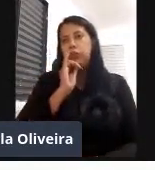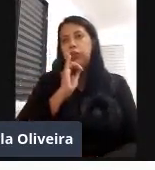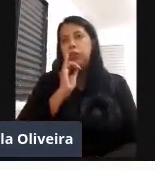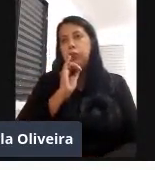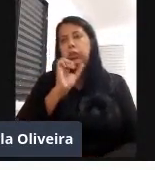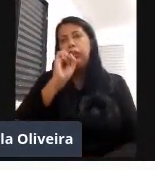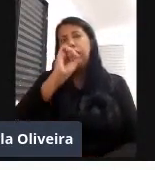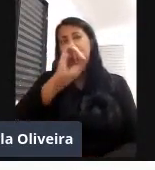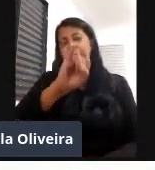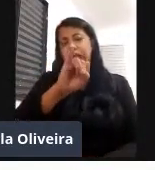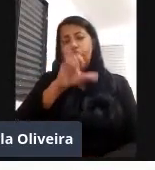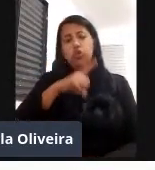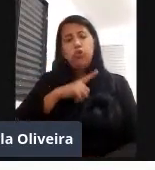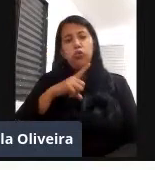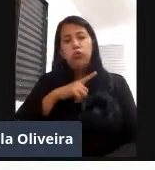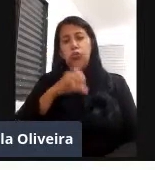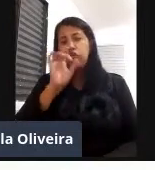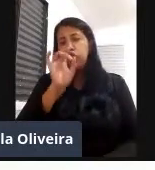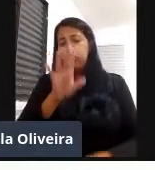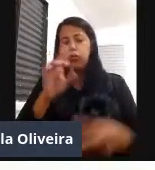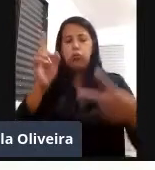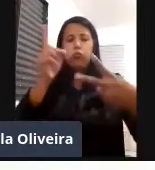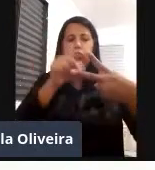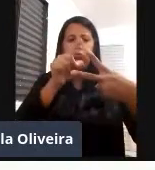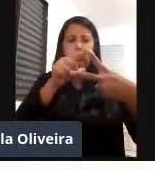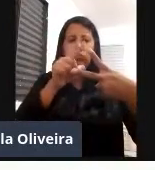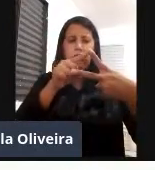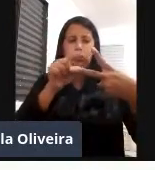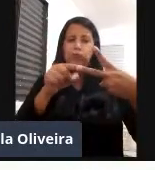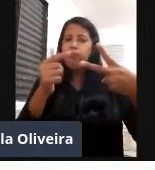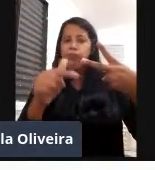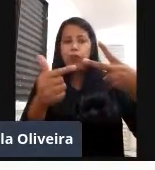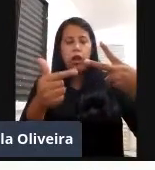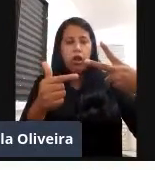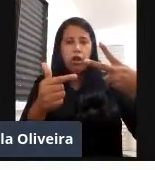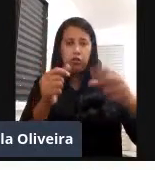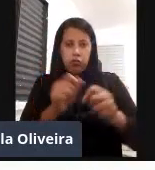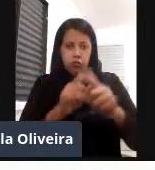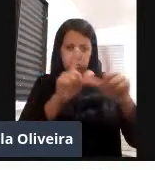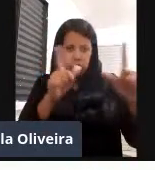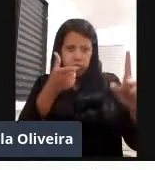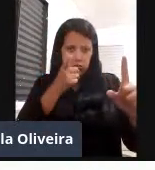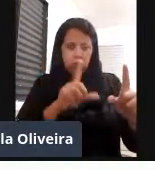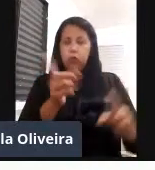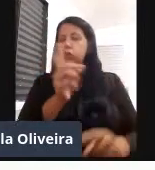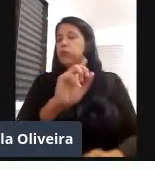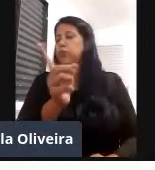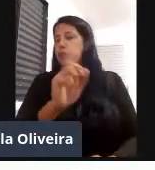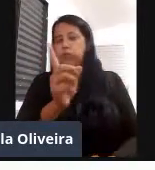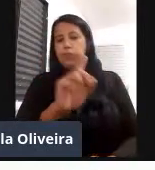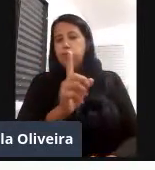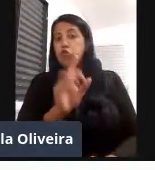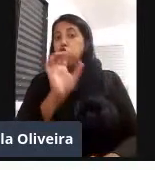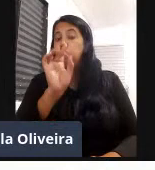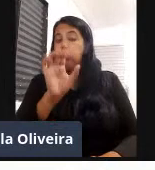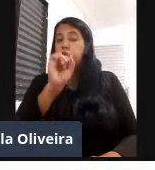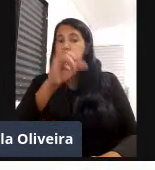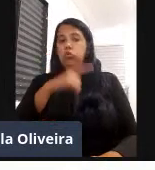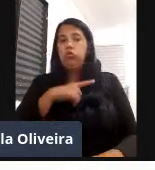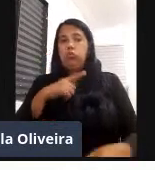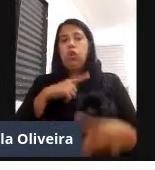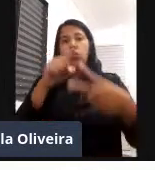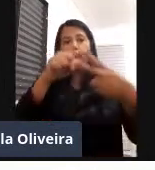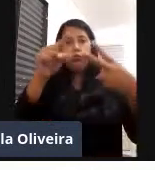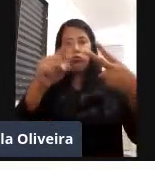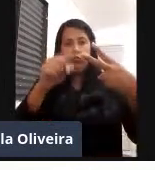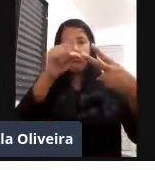Não, ele vai trazer quando tem os dois termos. Então, ele vai ser isso aqui. Resultados que contemplam